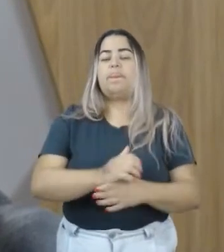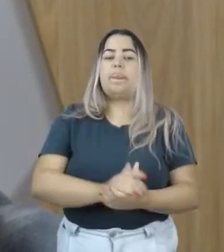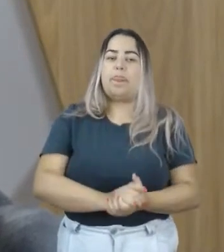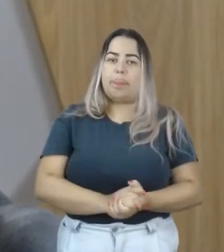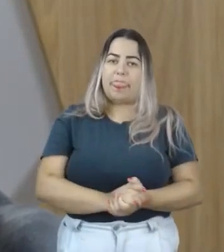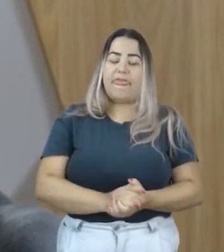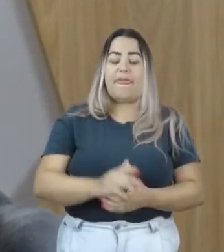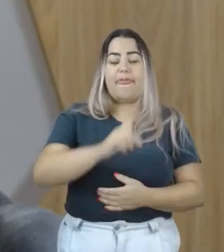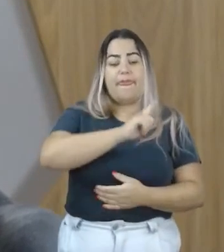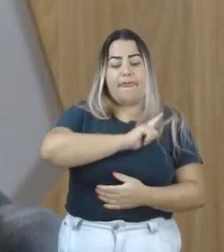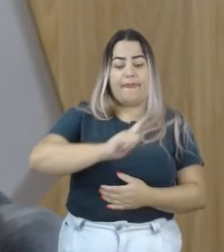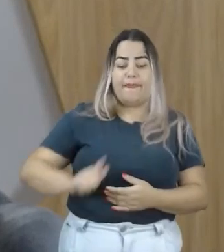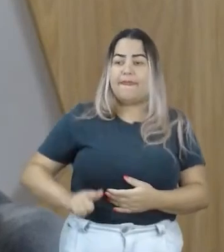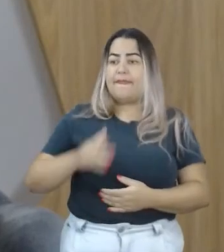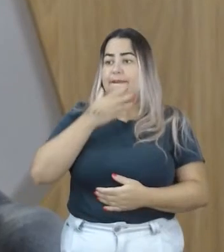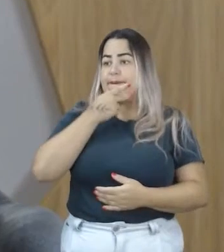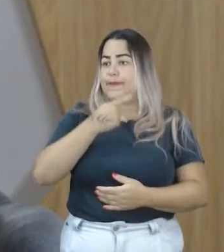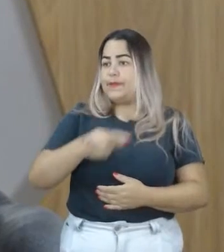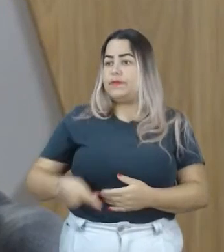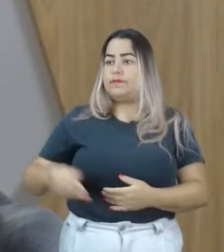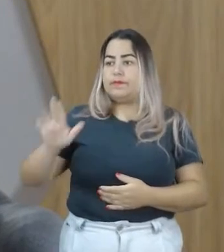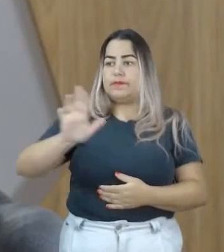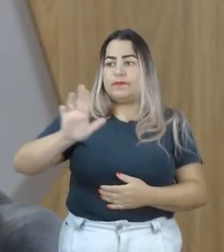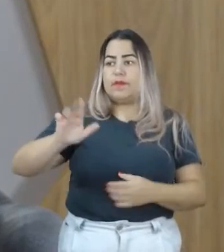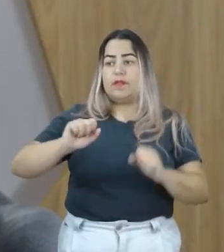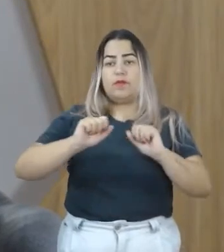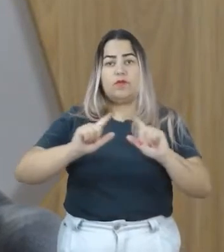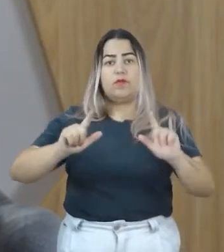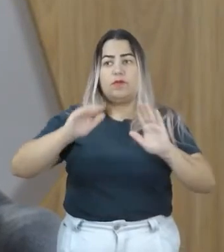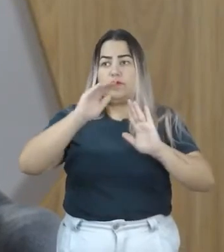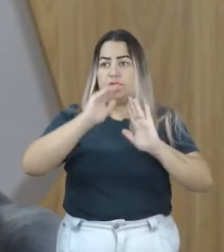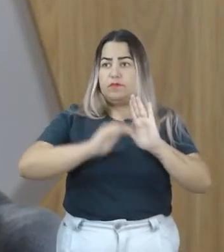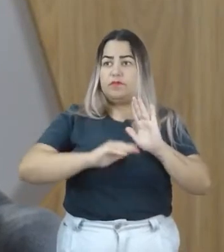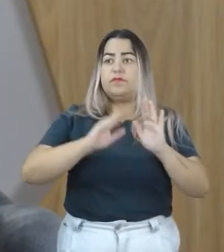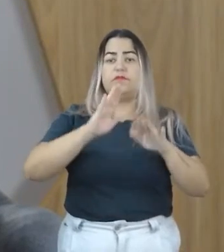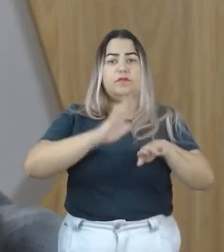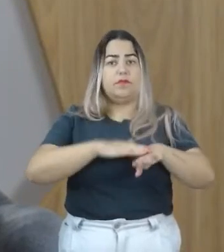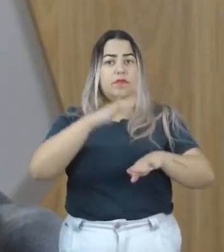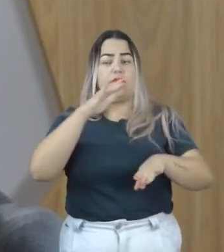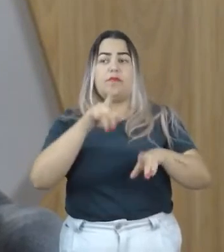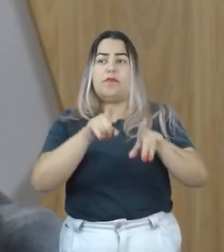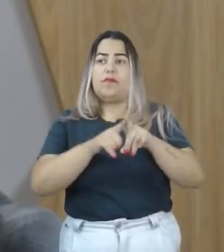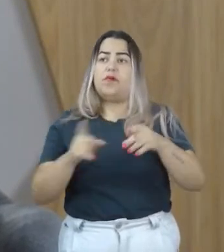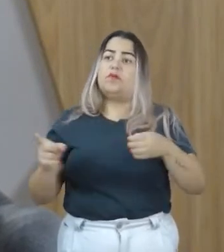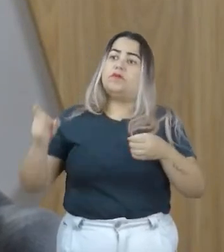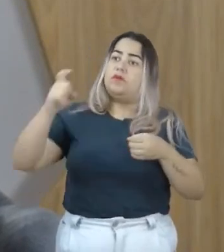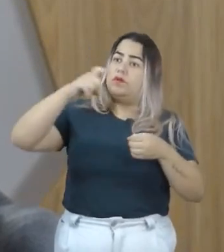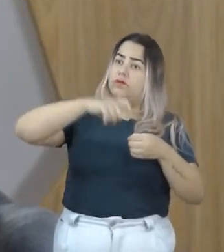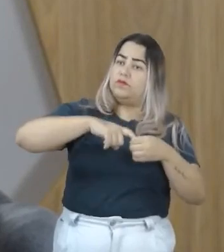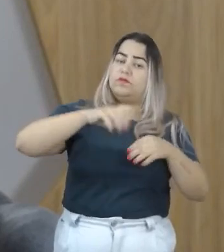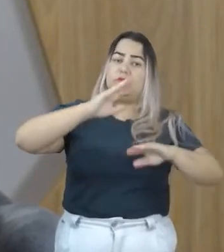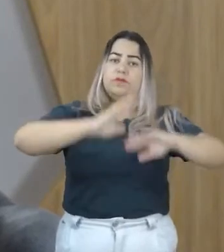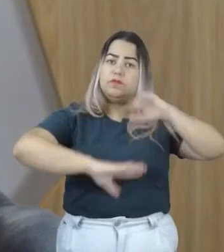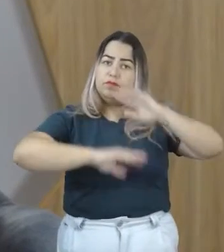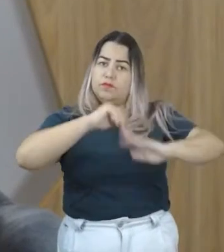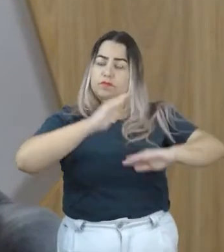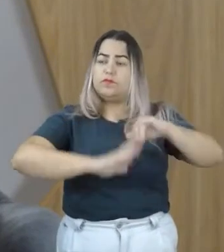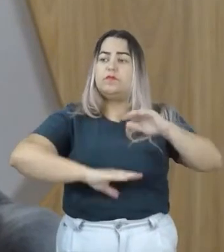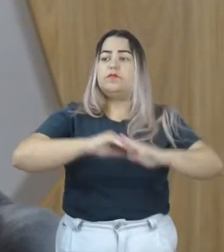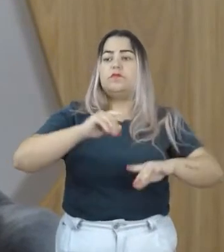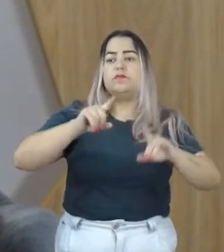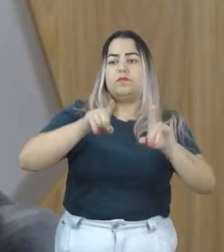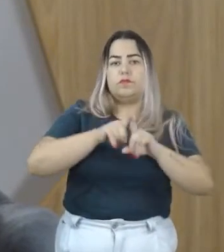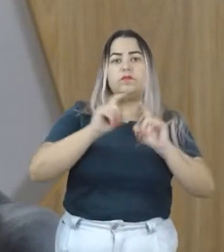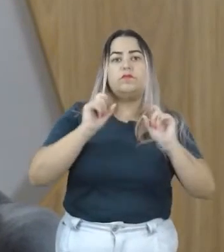o governo do presidente Lula, em breve, vai lançar um programa mais especialistas, voltado para profissionais de